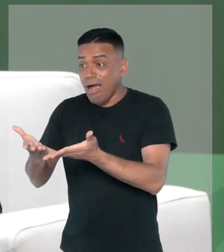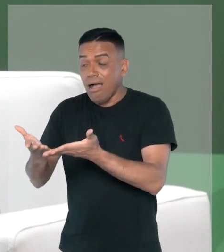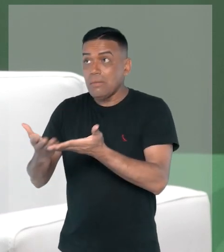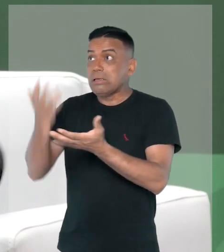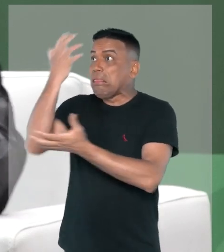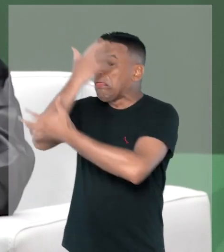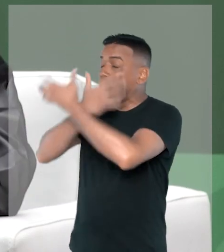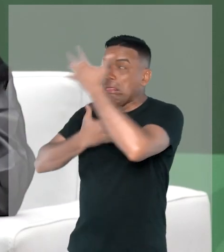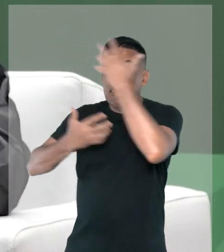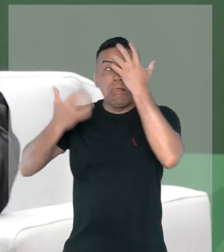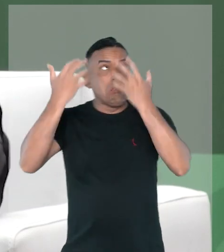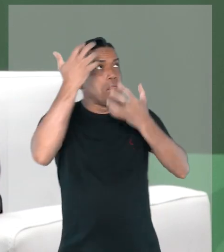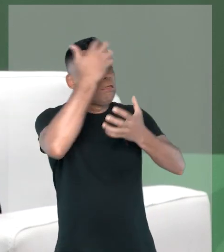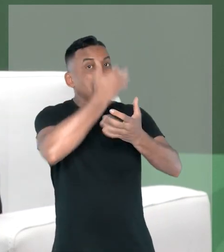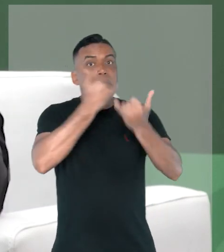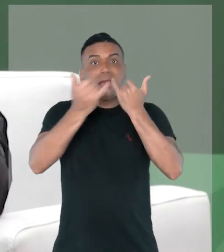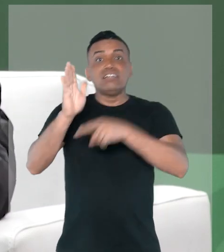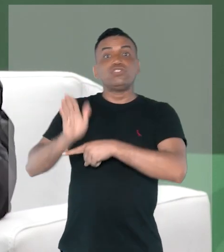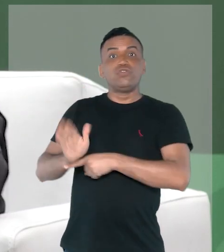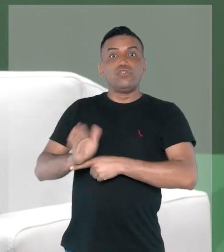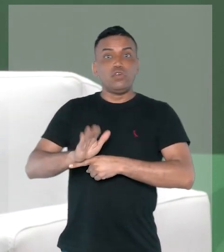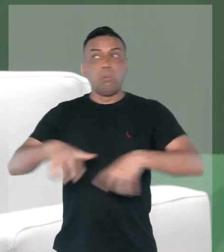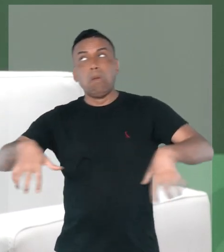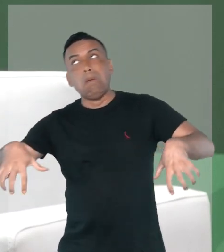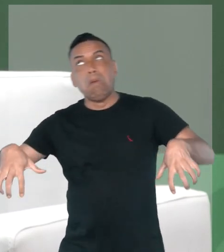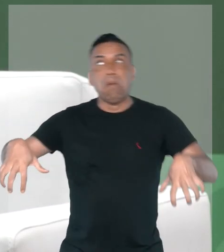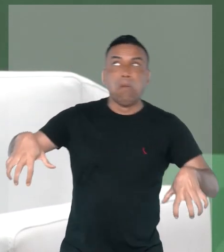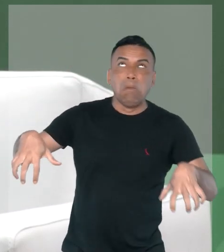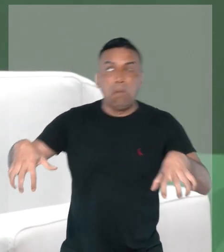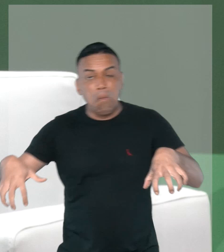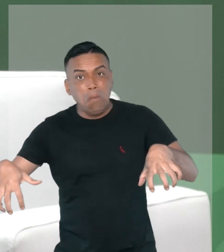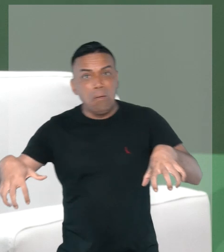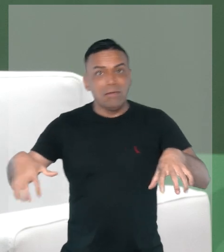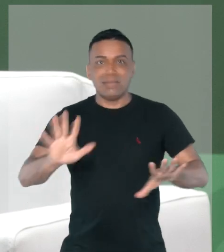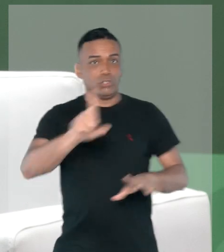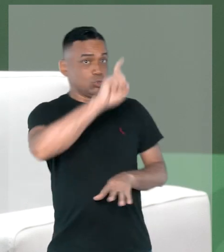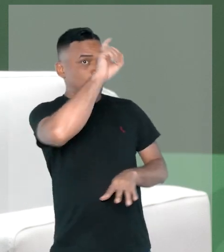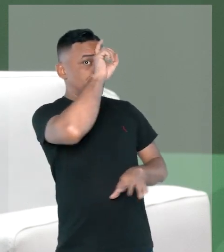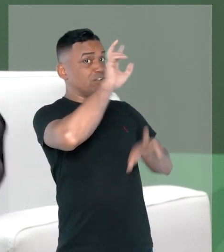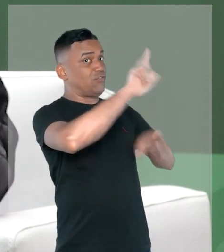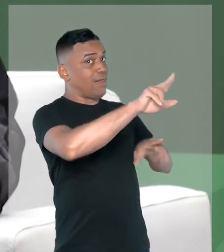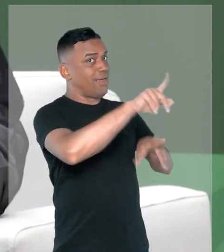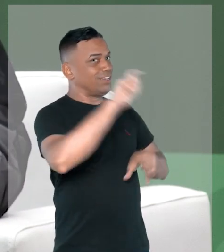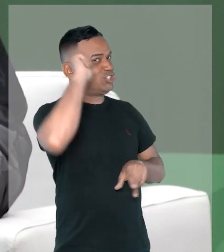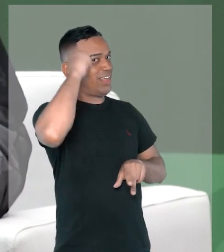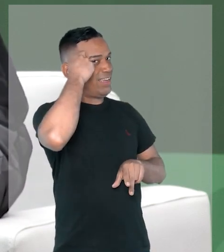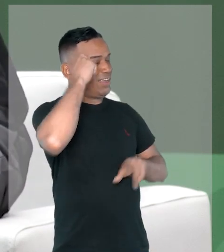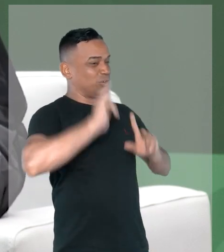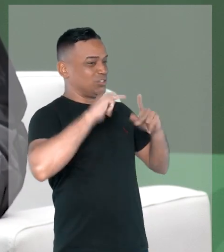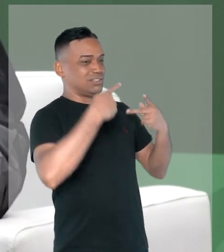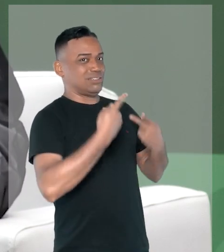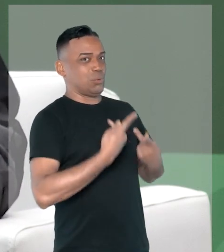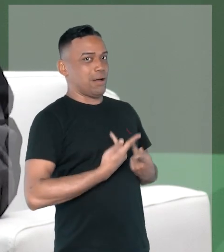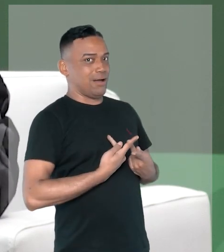ó. Parece aqueles filmes de zumbi que não tem nada a ver com o Zumbi dos Palmares, né? Zumbi, como fala aquele ser humano que